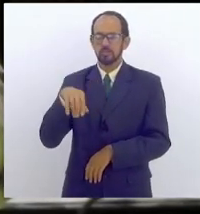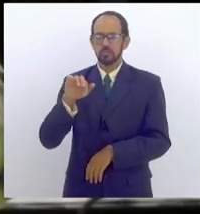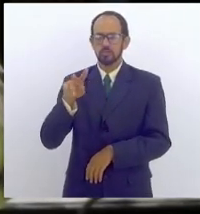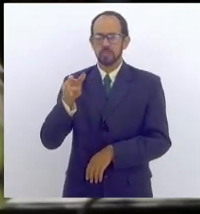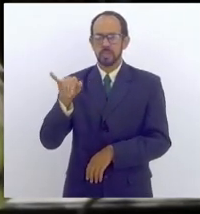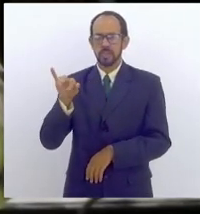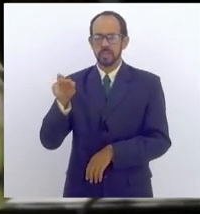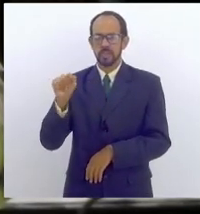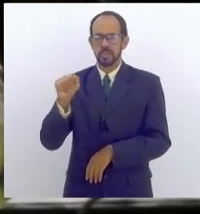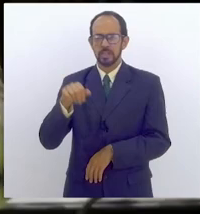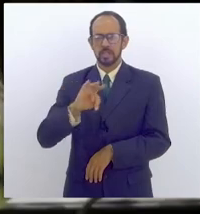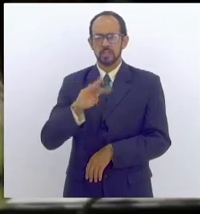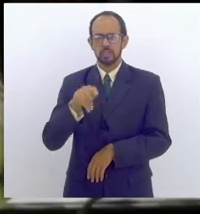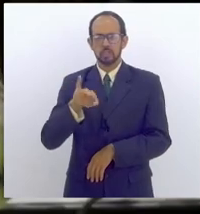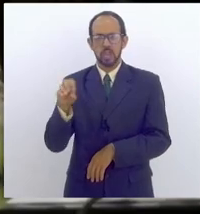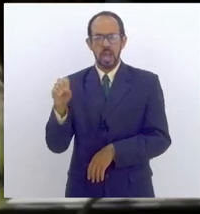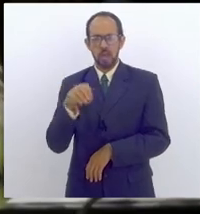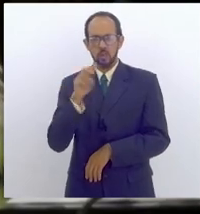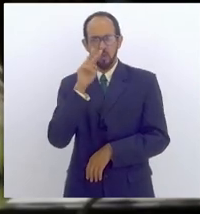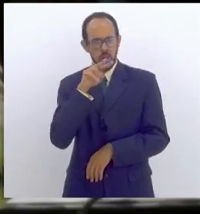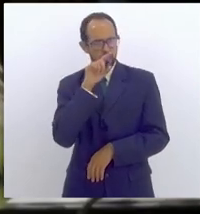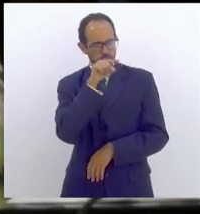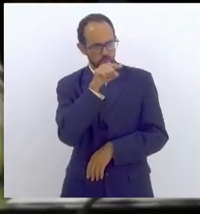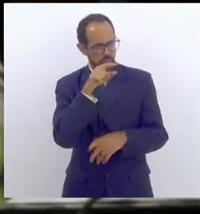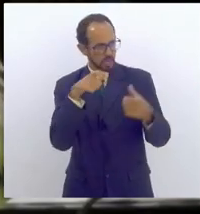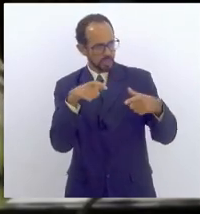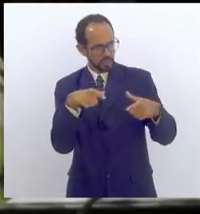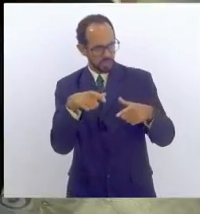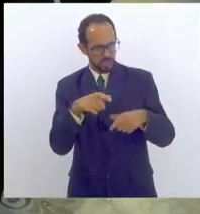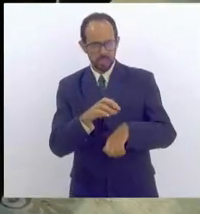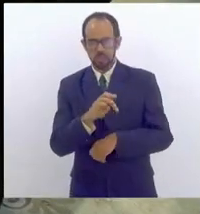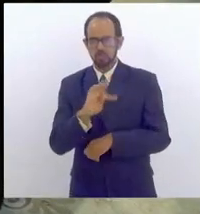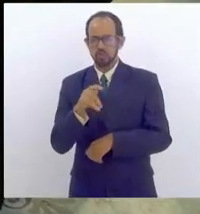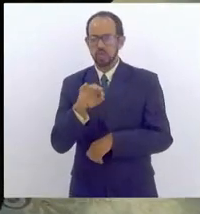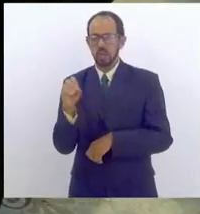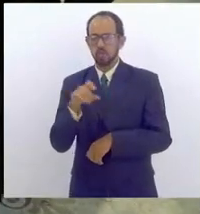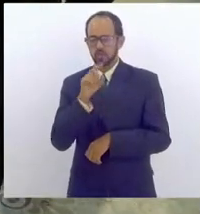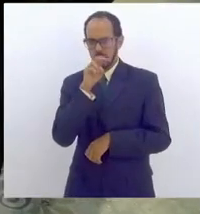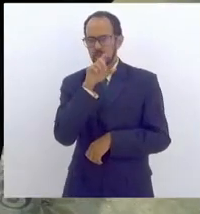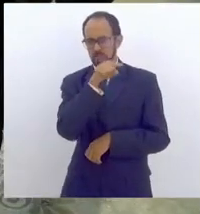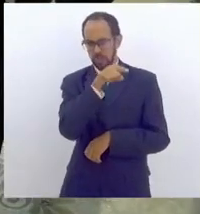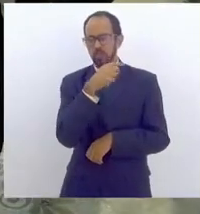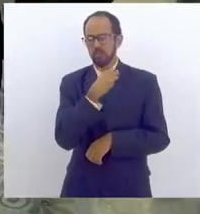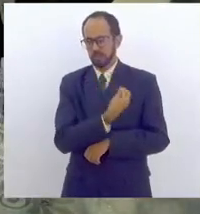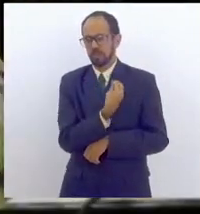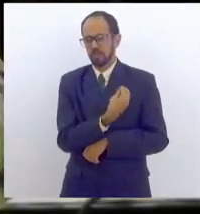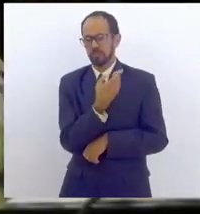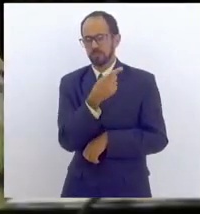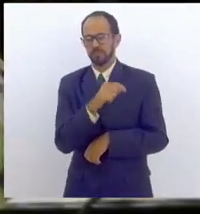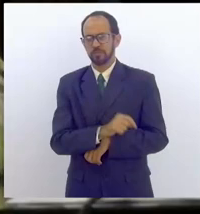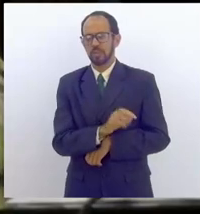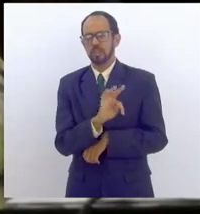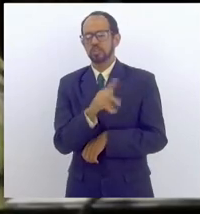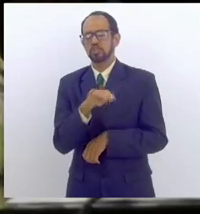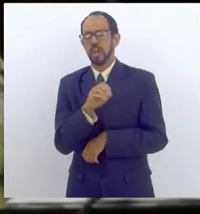Tiago Galhaço, também ouvi o Tiago. Cadê o Tiago? Ah, o Tiago está ali. Tiago